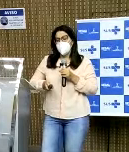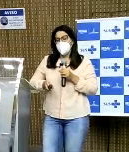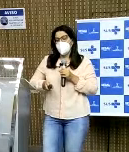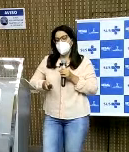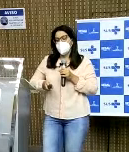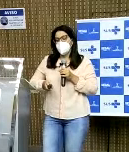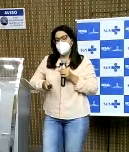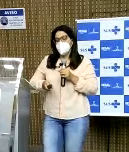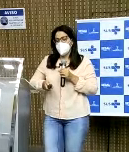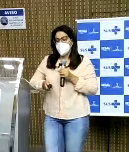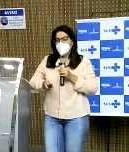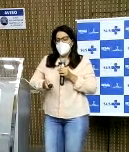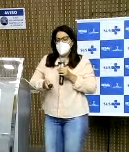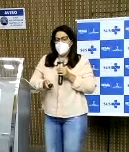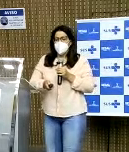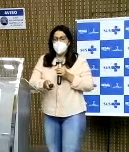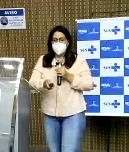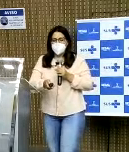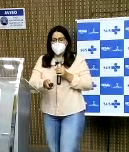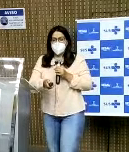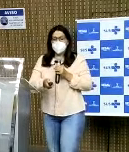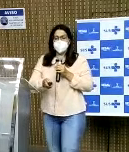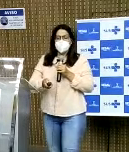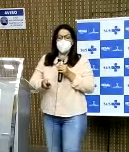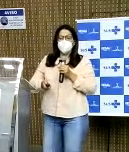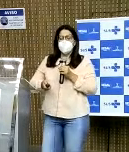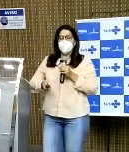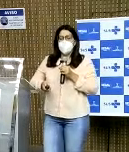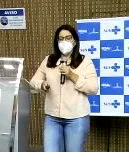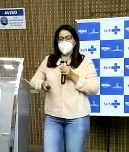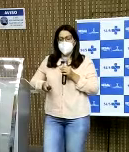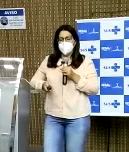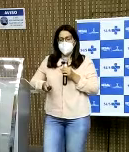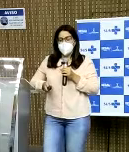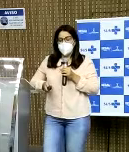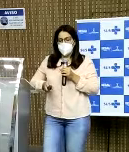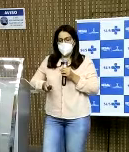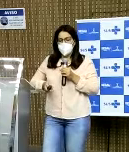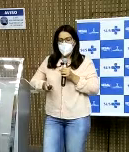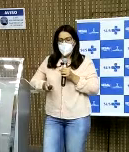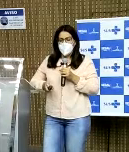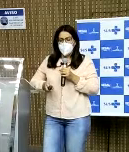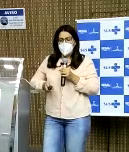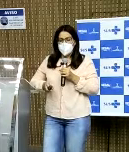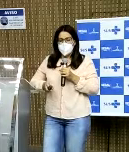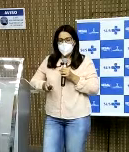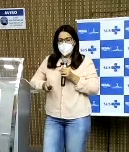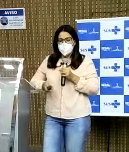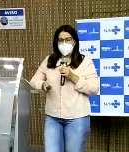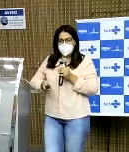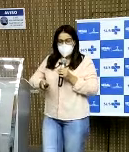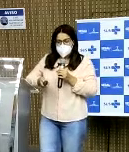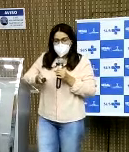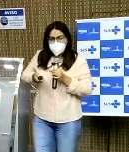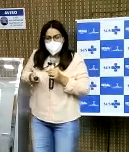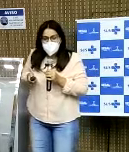tuberculose pulmonar com confirmação laboratorial, em 2020 foram 80%, em 2021 40%. Proporção de abandono